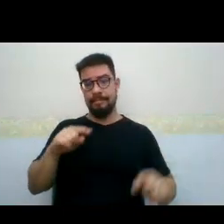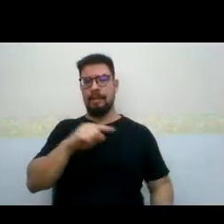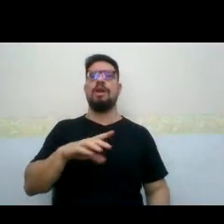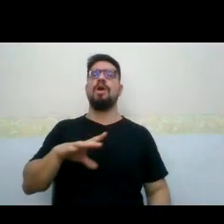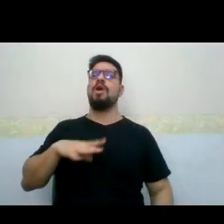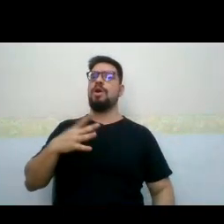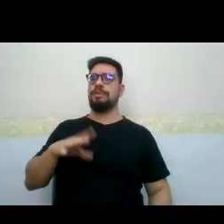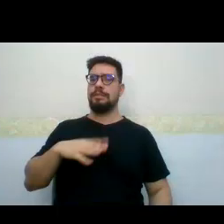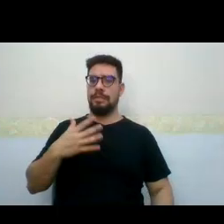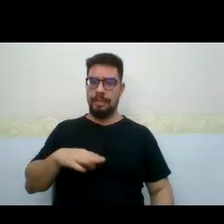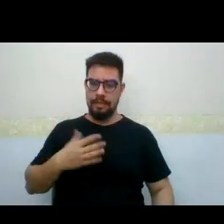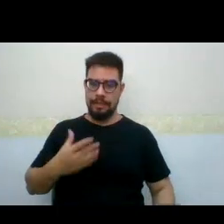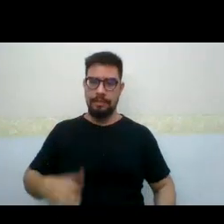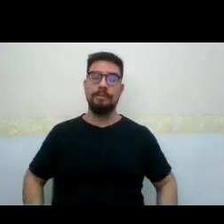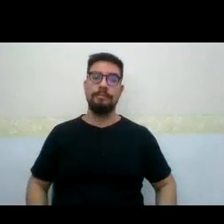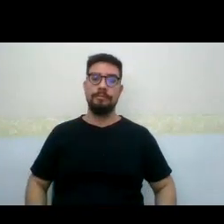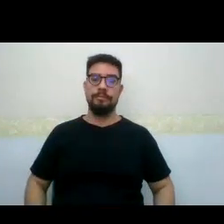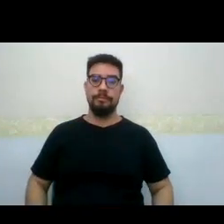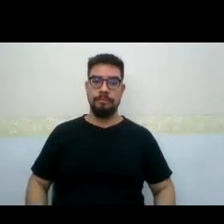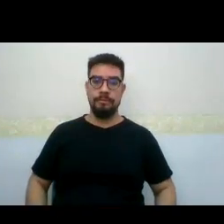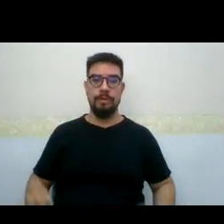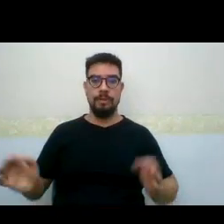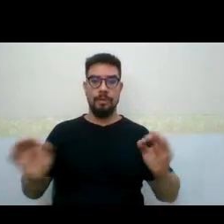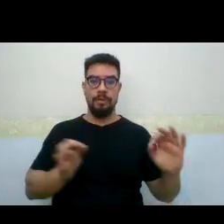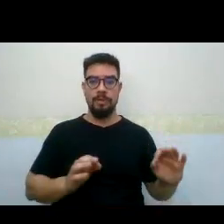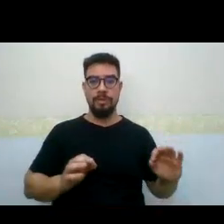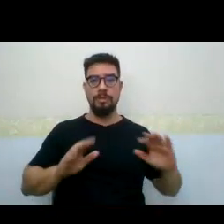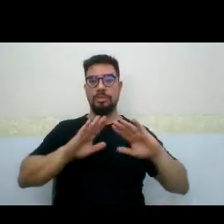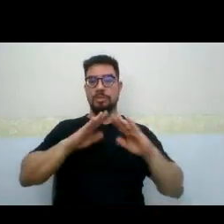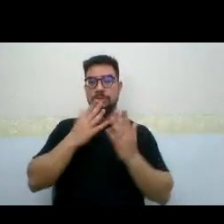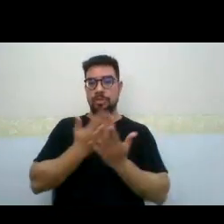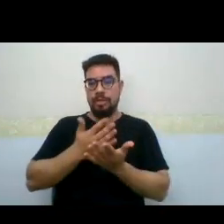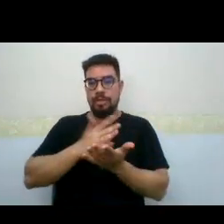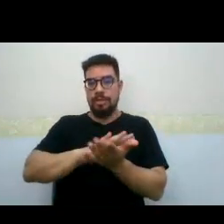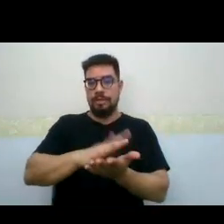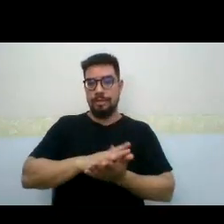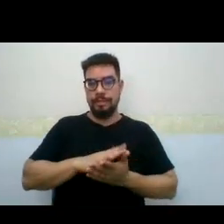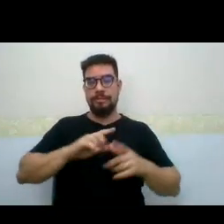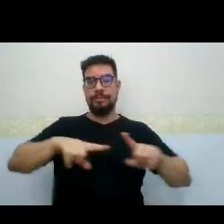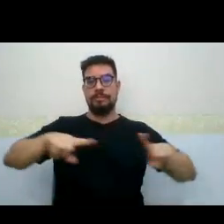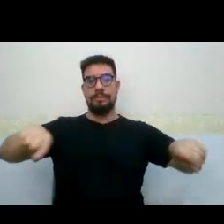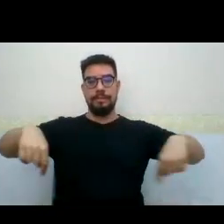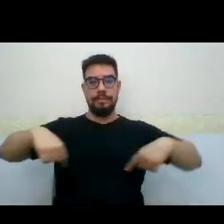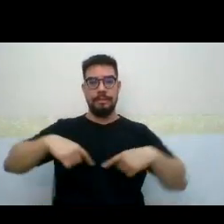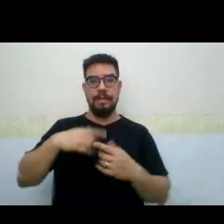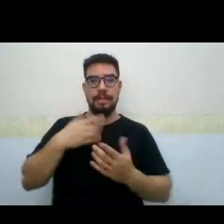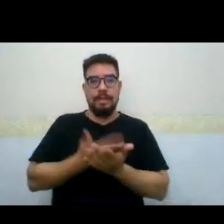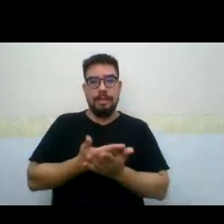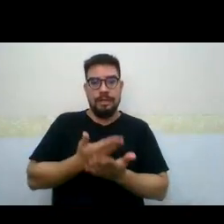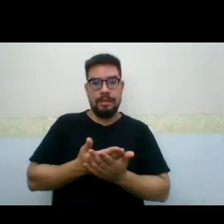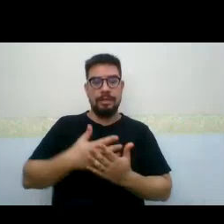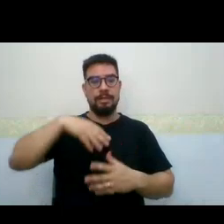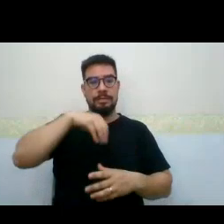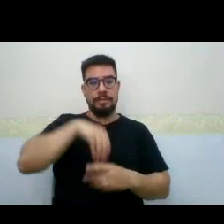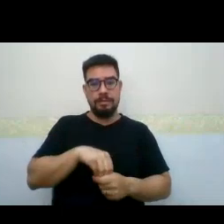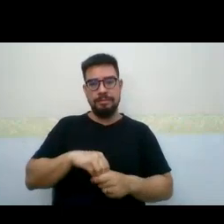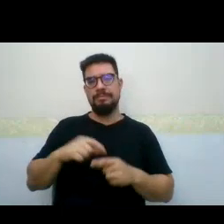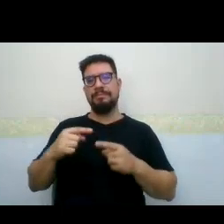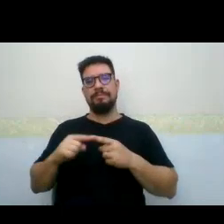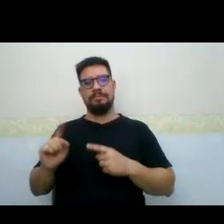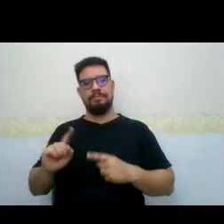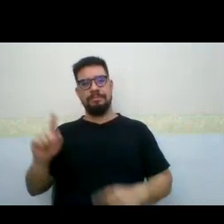ousada. Montar uma escola de samba dentro da sala de aula não vai cair bem para ela e